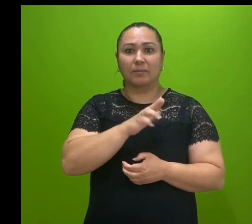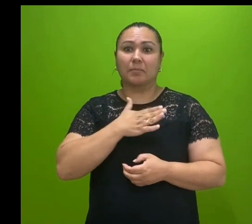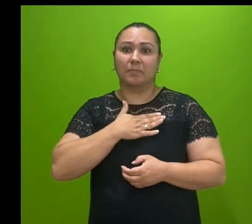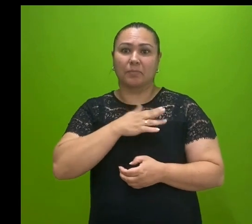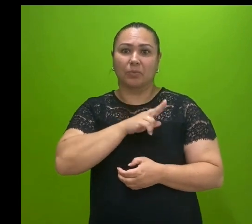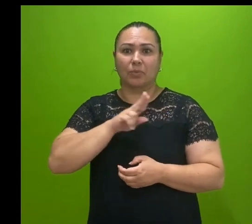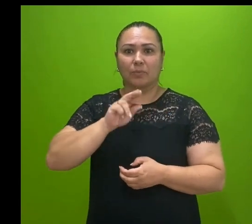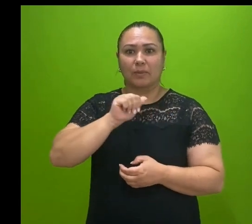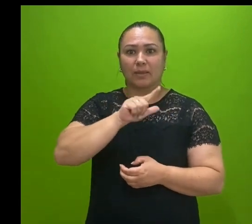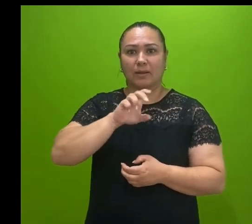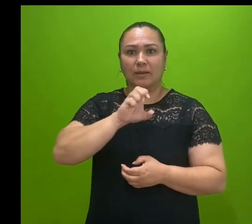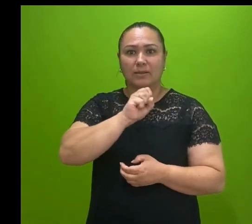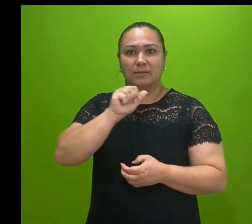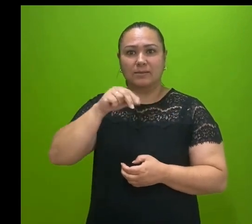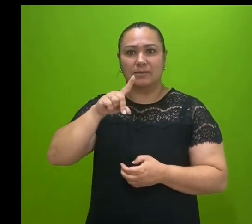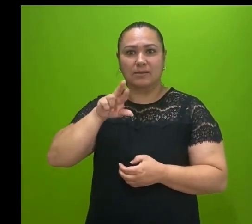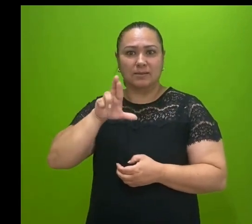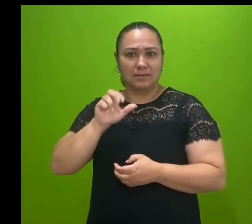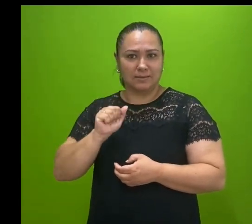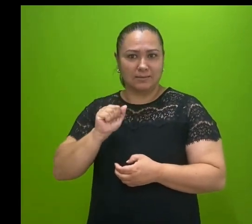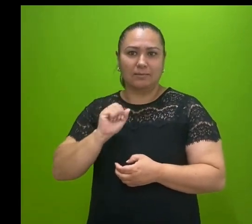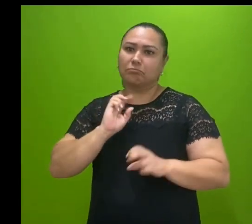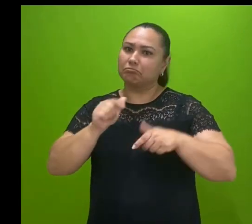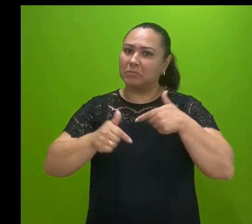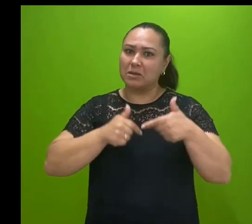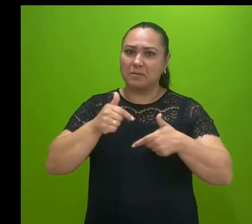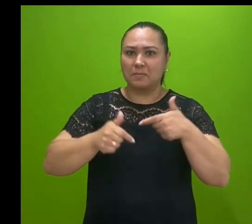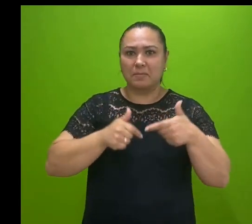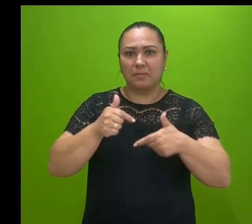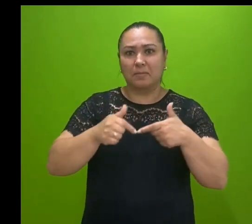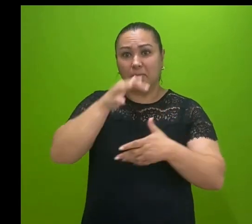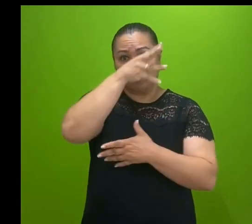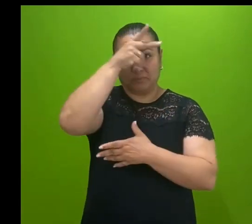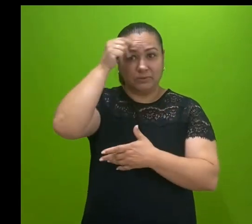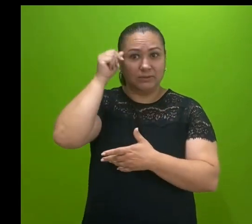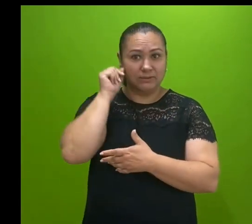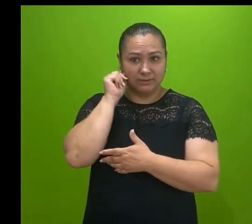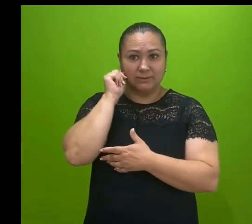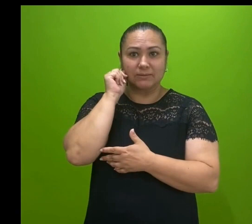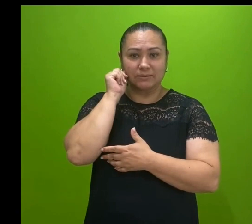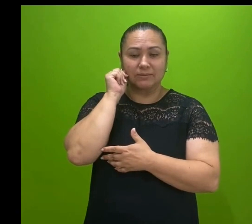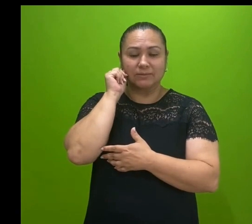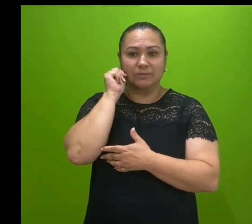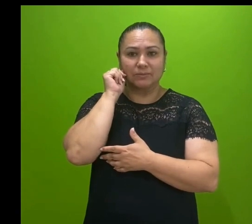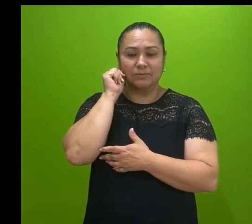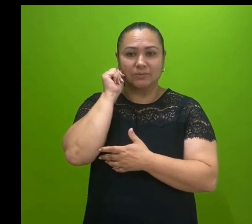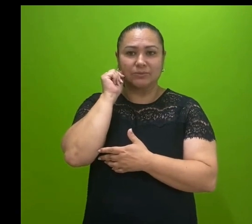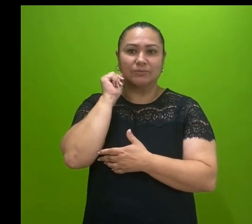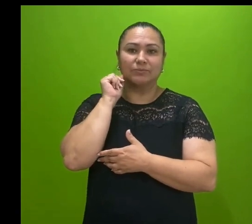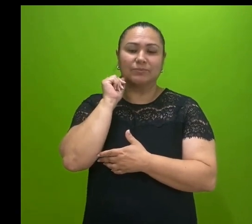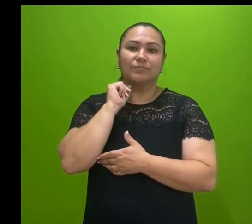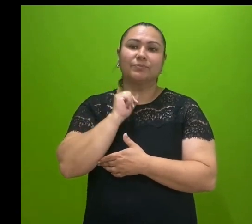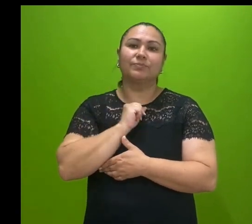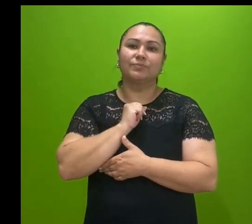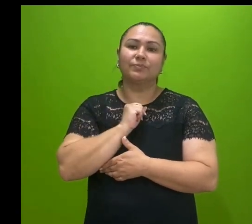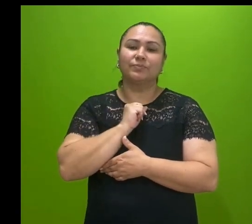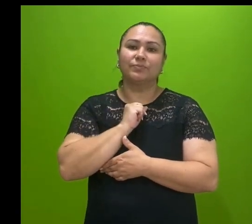do Querer. Meu nome é Alessandra Pereira, sou servidora pública